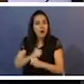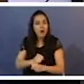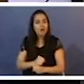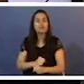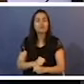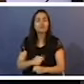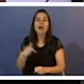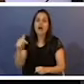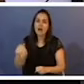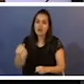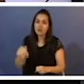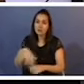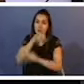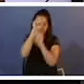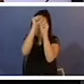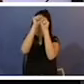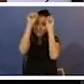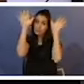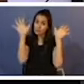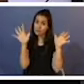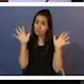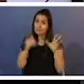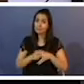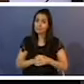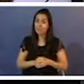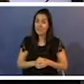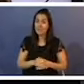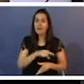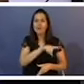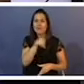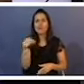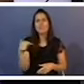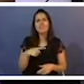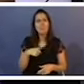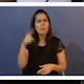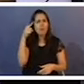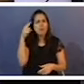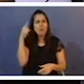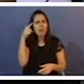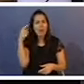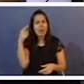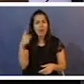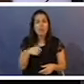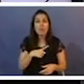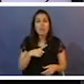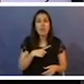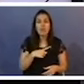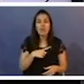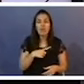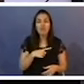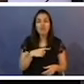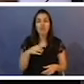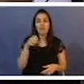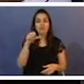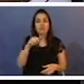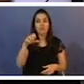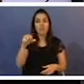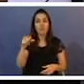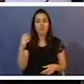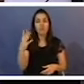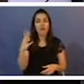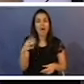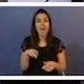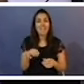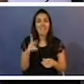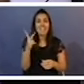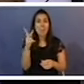a Quina no Amazonas Então olha só para vocês terem uma ideia foram cerca de novecentos e sessenta e quatro